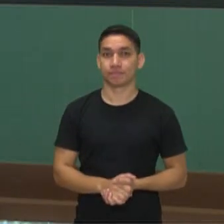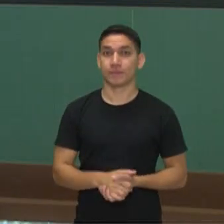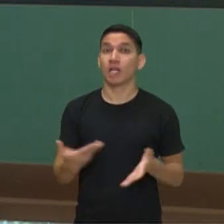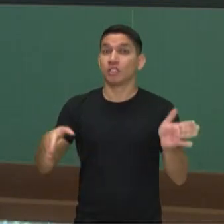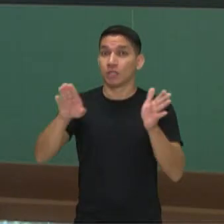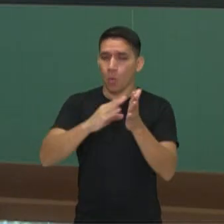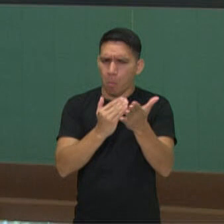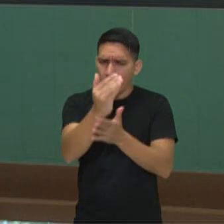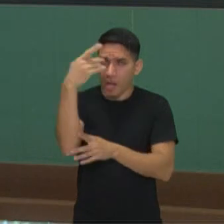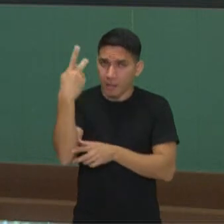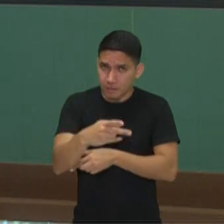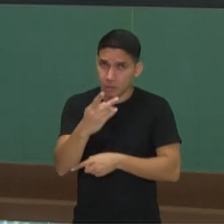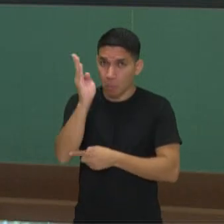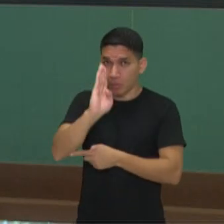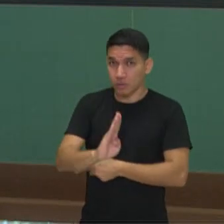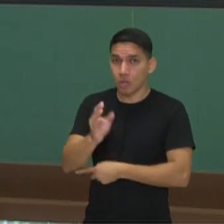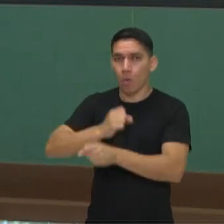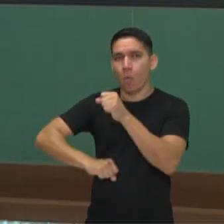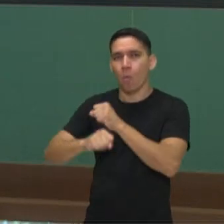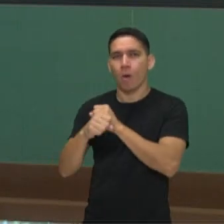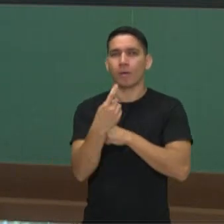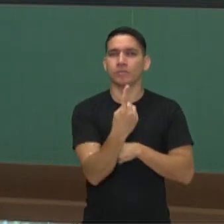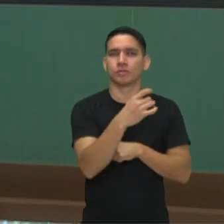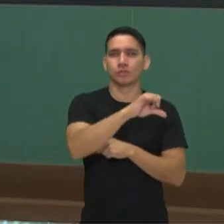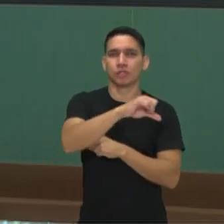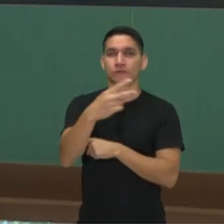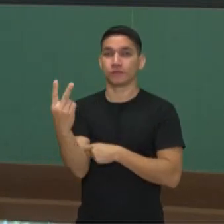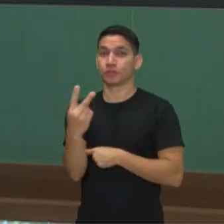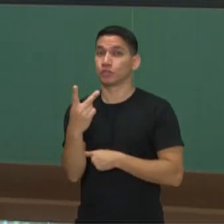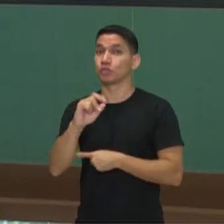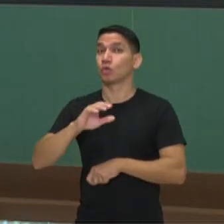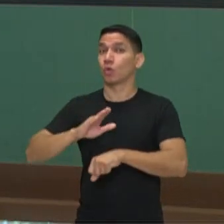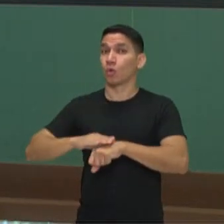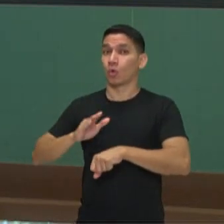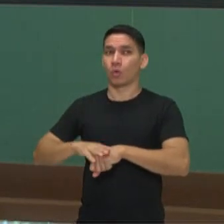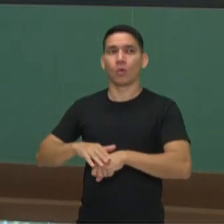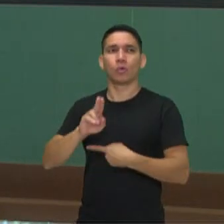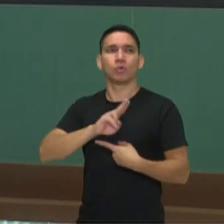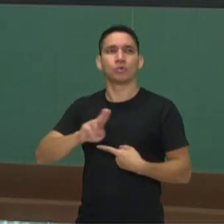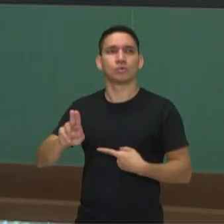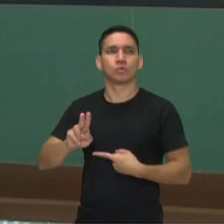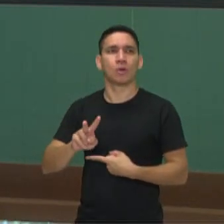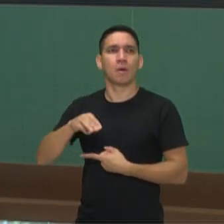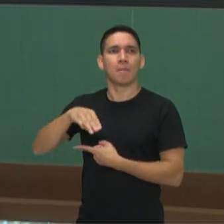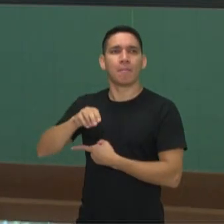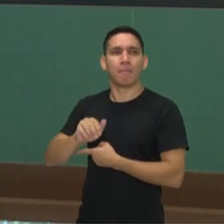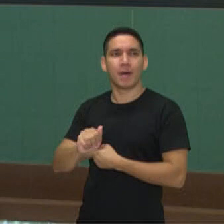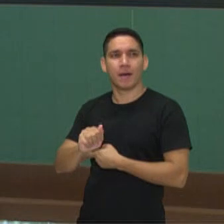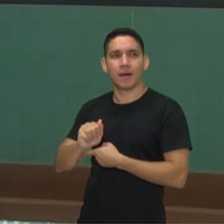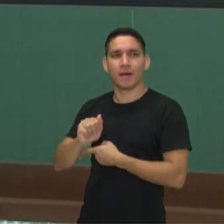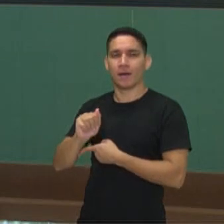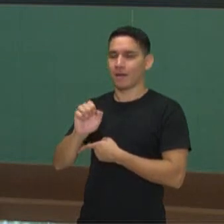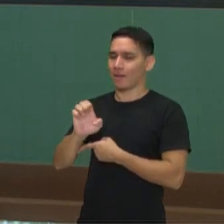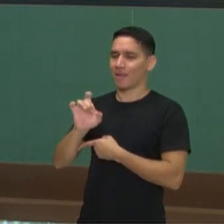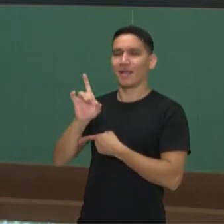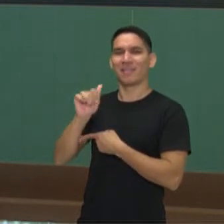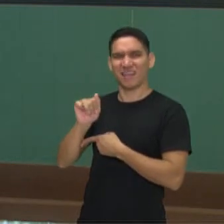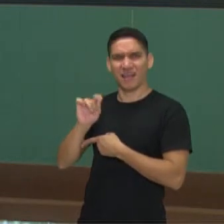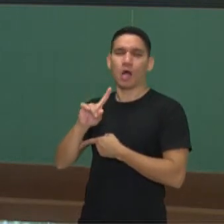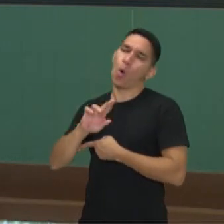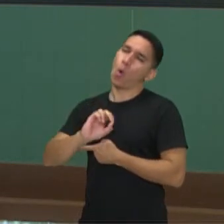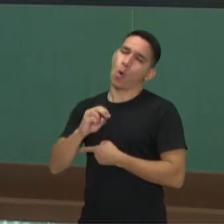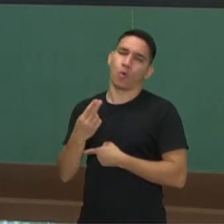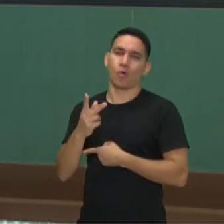no Brasil por volta de 1922, quando Issei Maeda, ou o Conde de Coma, como era chamado, fez a